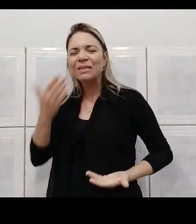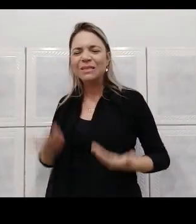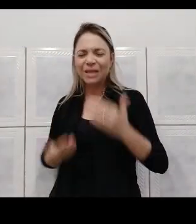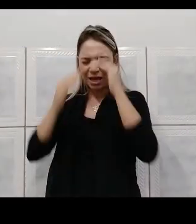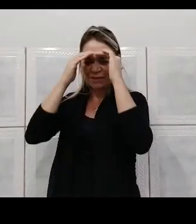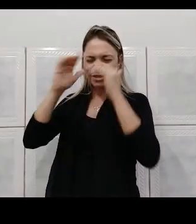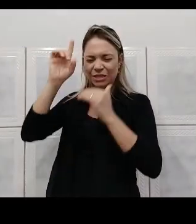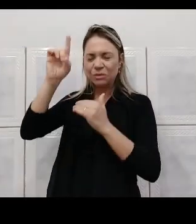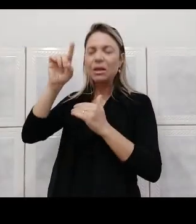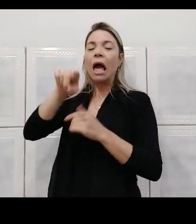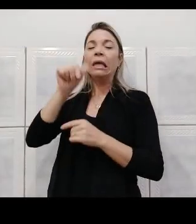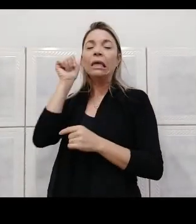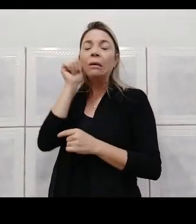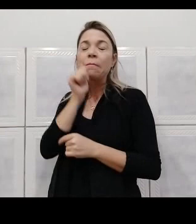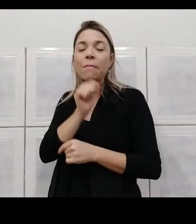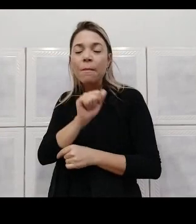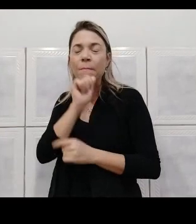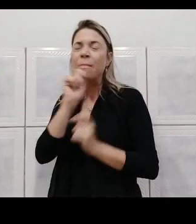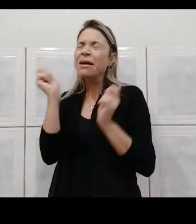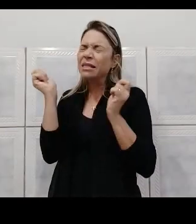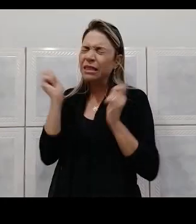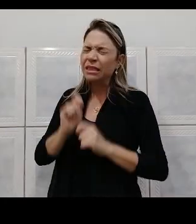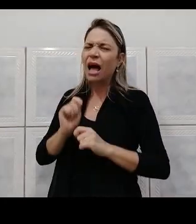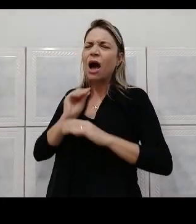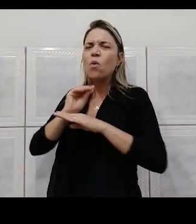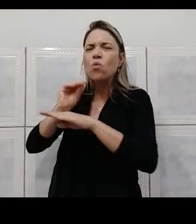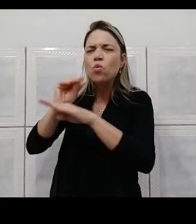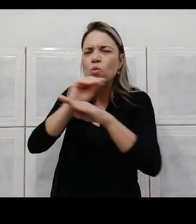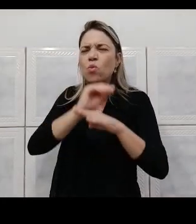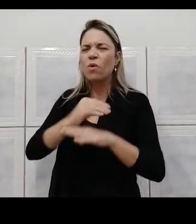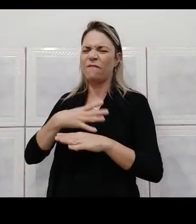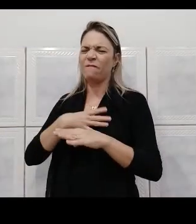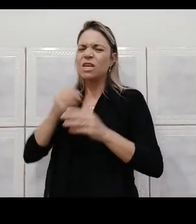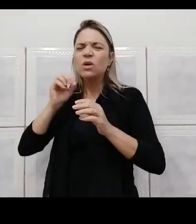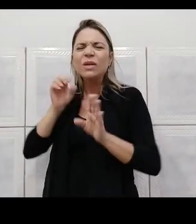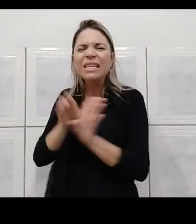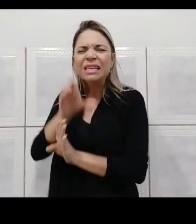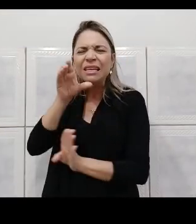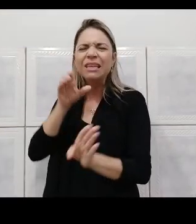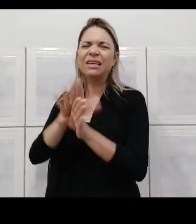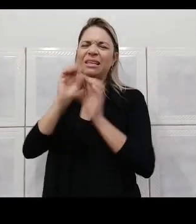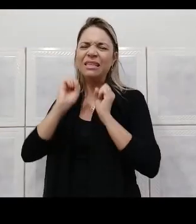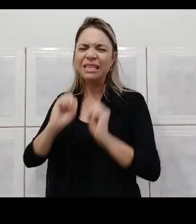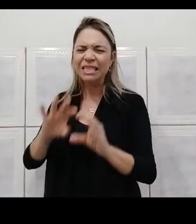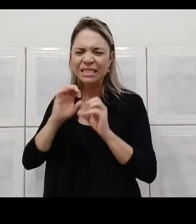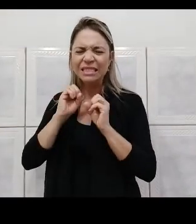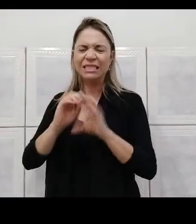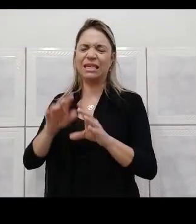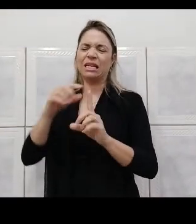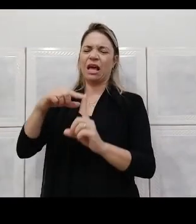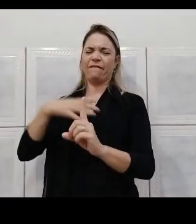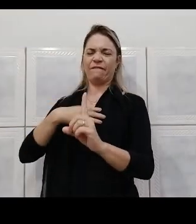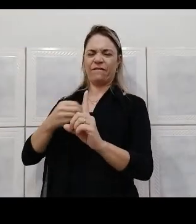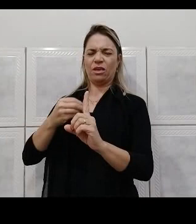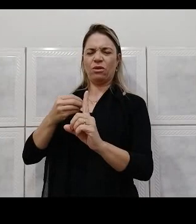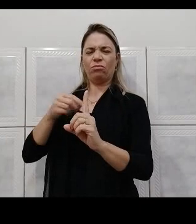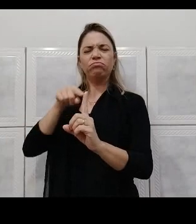vidas. Permita que sejam bem-sucedidas, formando homens e mulheres de bem, tementes ao